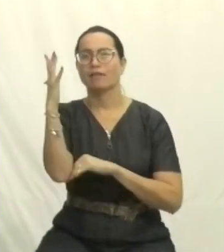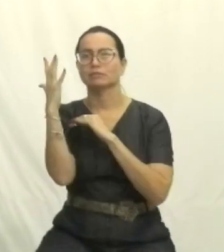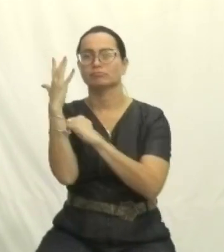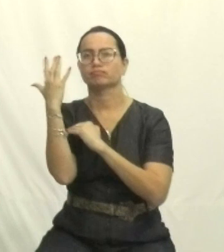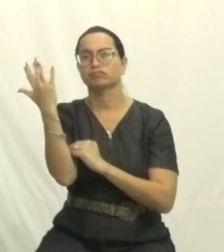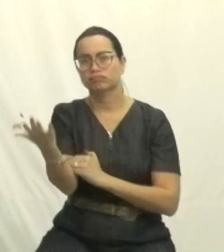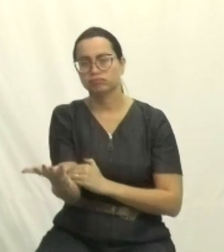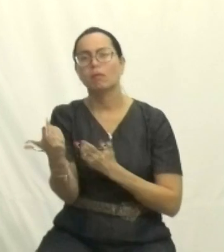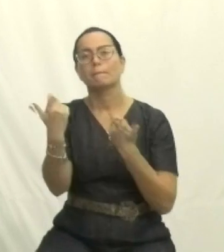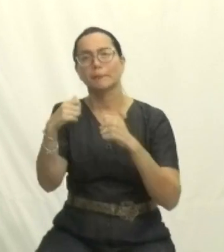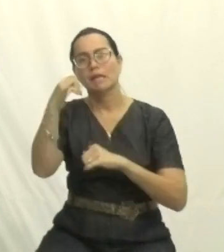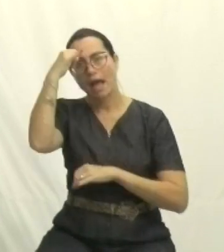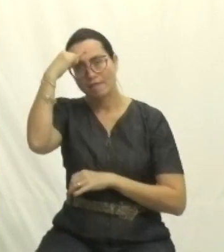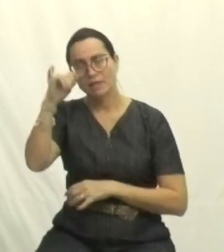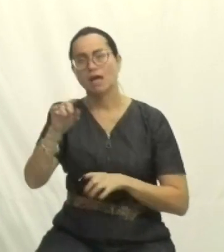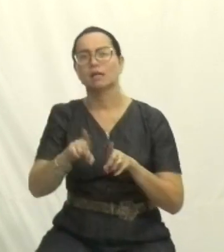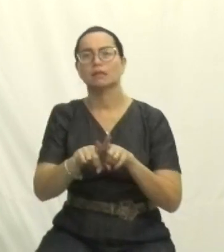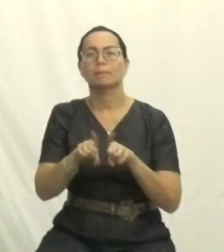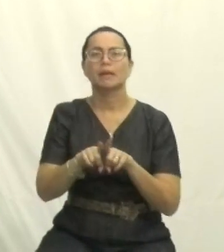em ciclones, tornados,